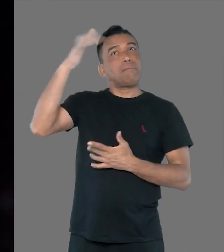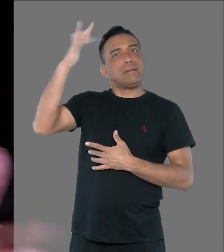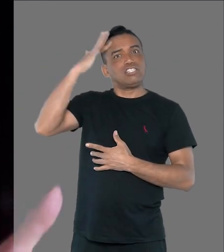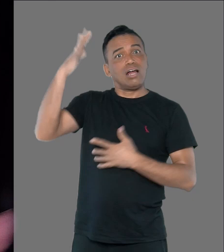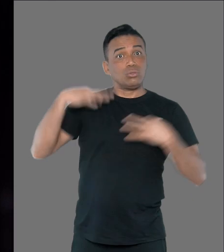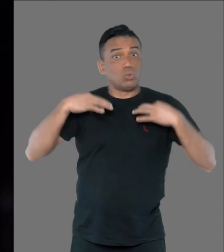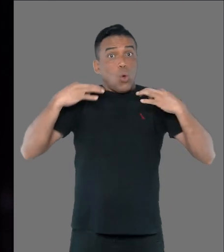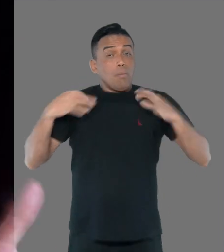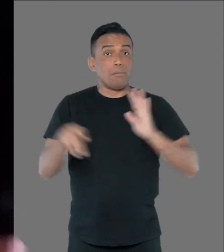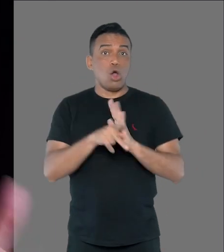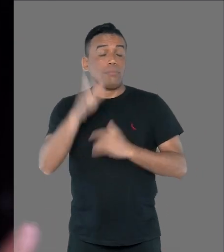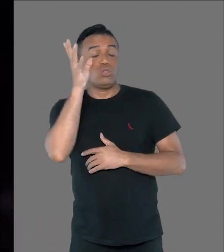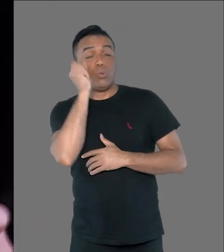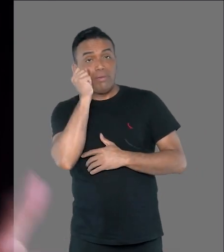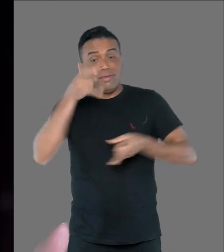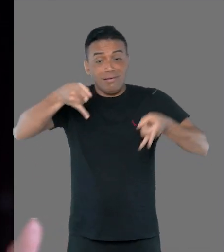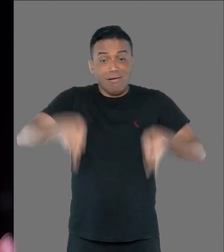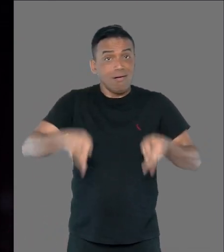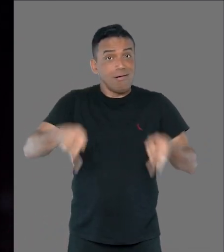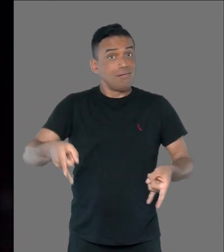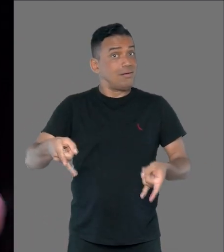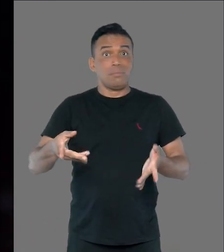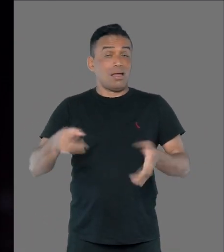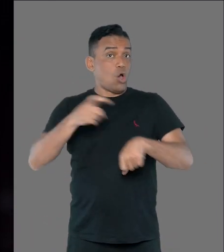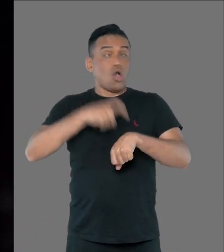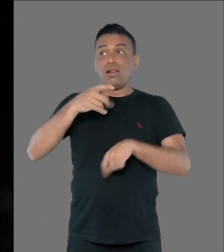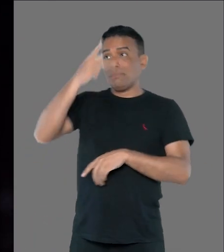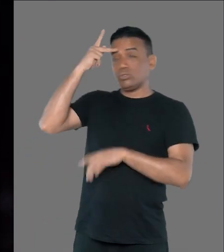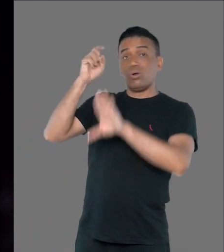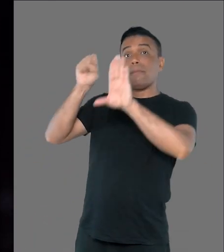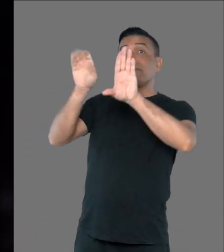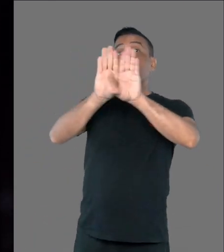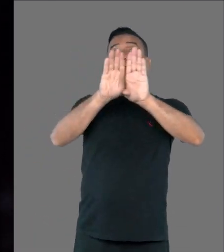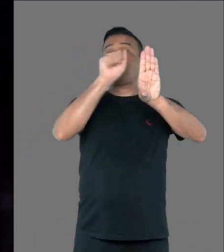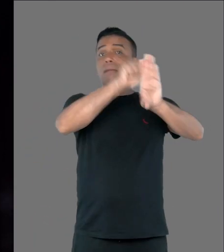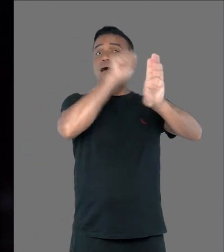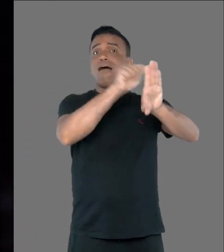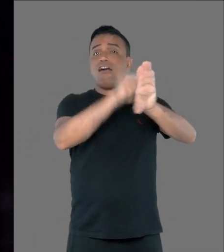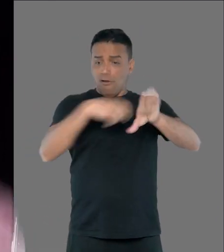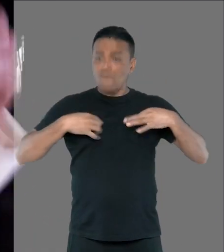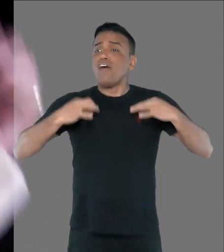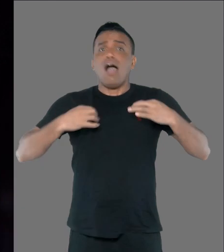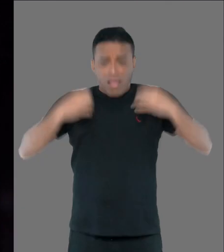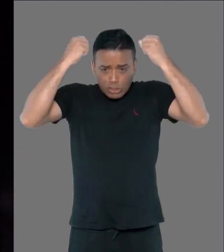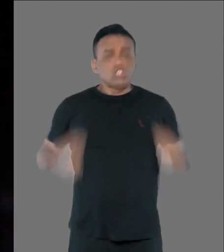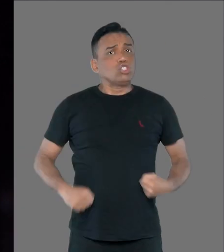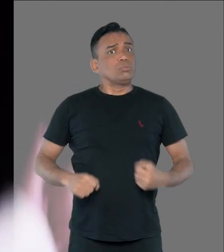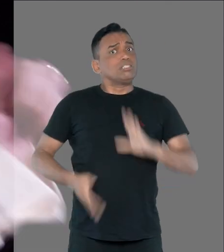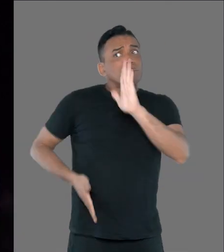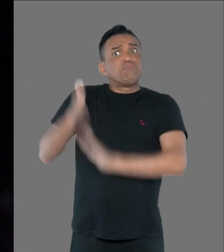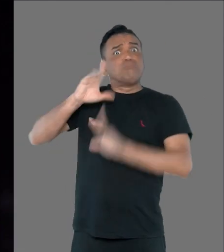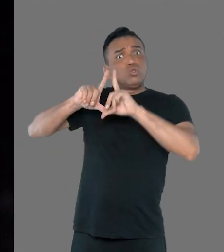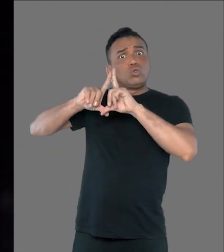de camisola, camisolão, já recolhido, e alguém bate a porta com violência dizendo: vistam-se, vocês têm que sair